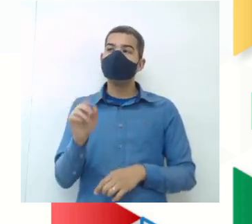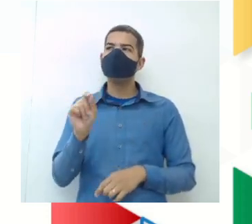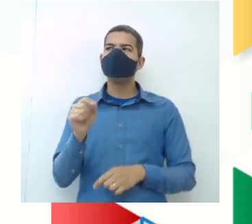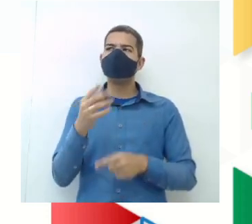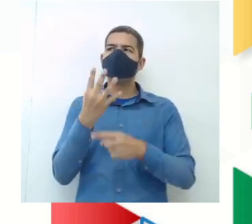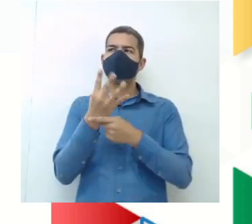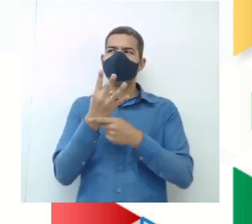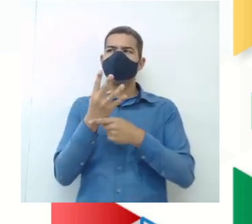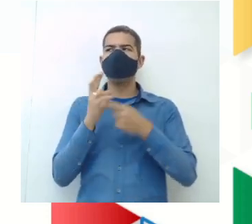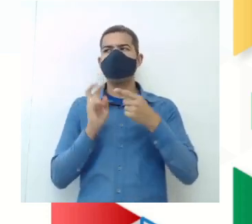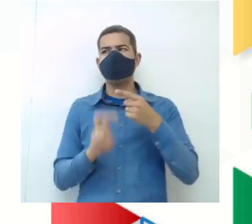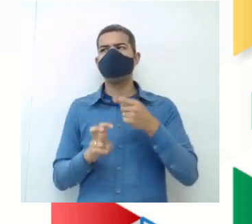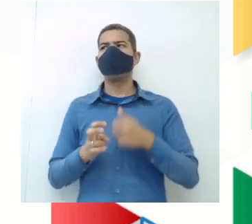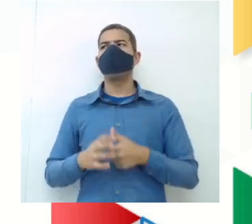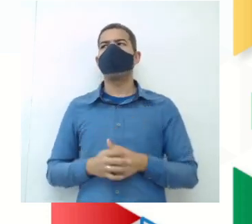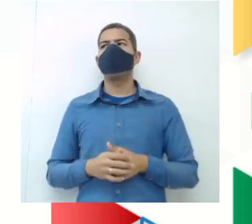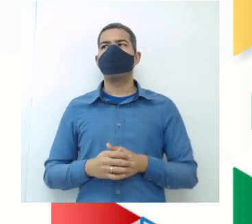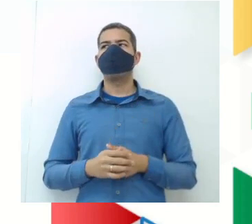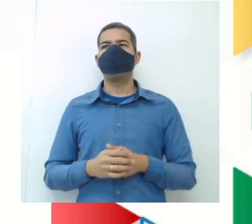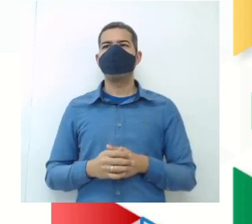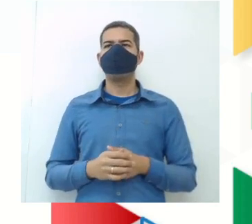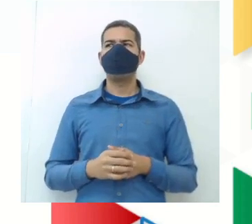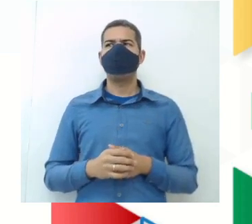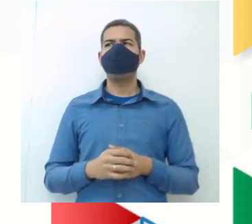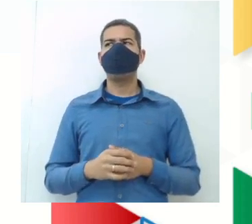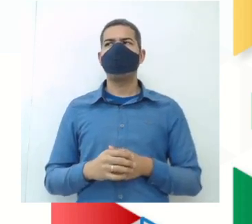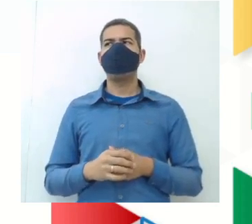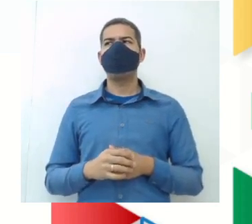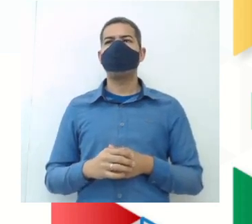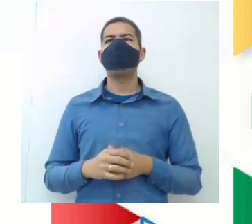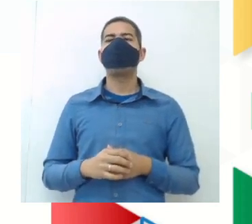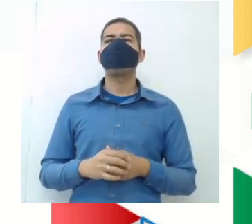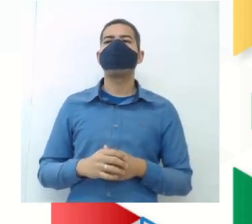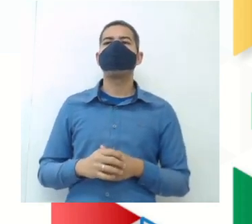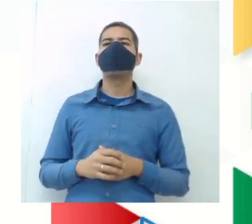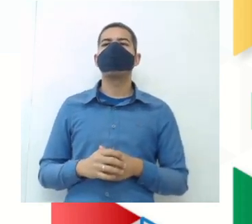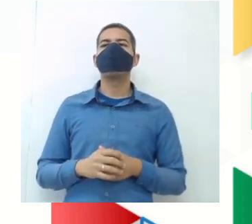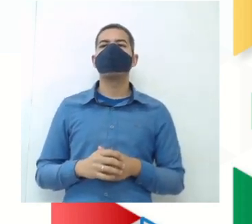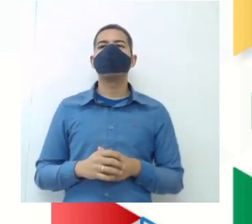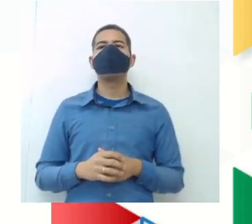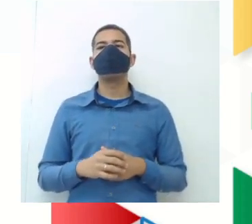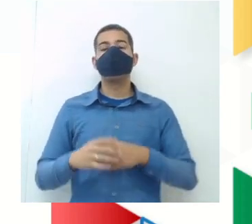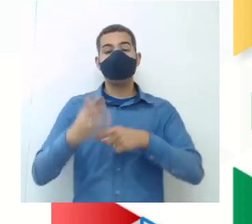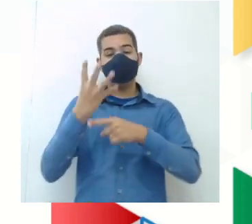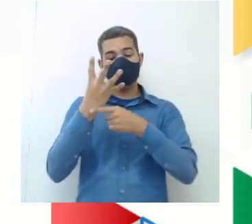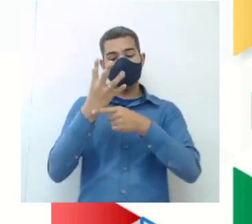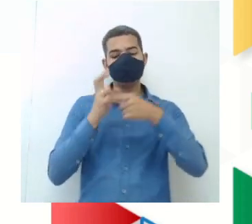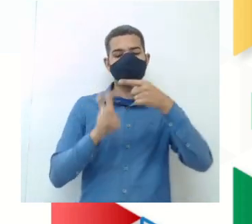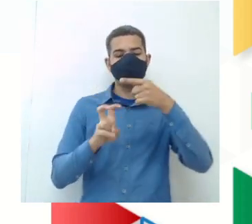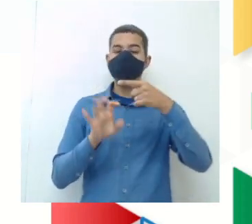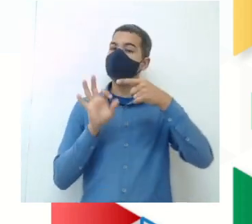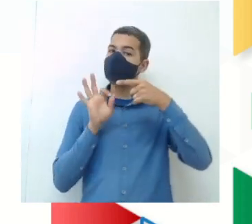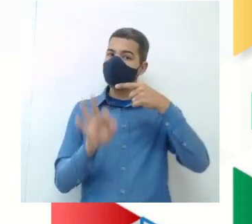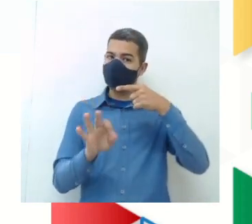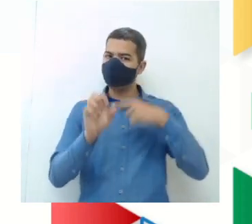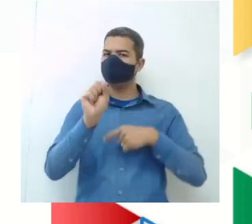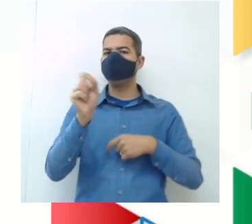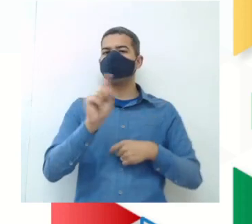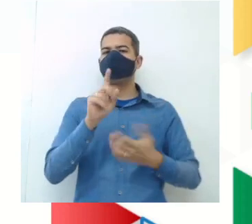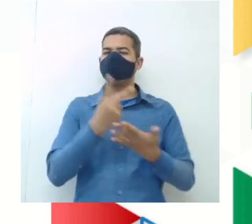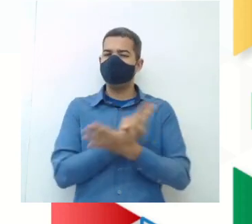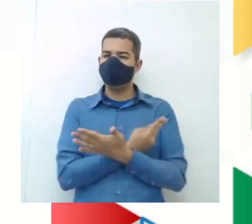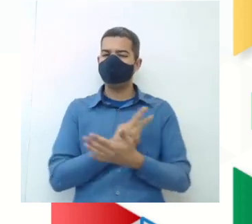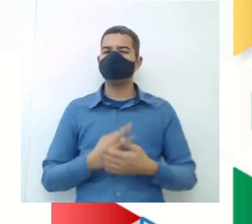não 8 sobre 5. Corrige aí, ok? 6 mais 1, 7, menos 3, 4. 4 sobre 5, fechou? Agora vem comigo,